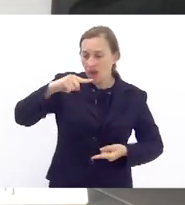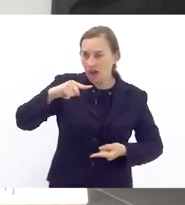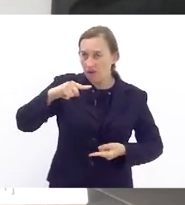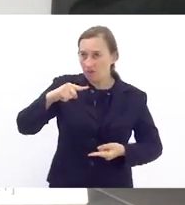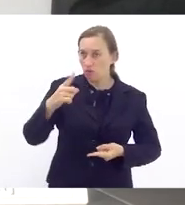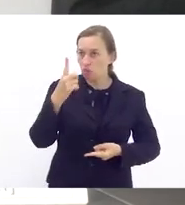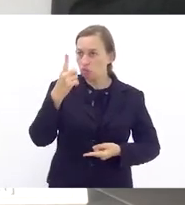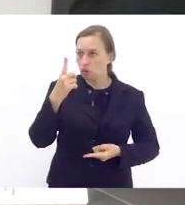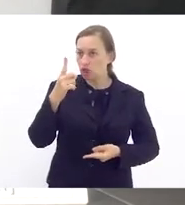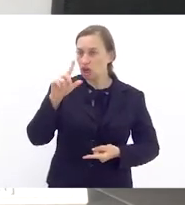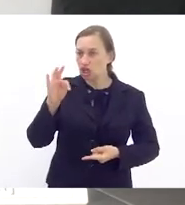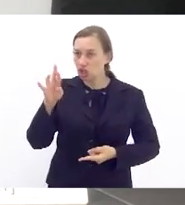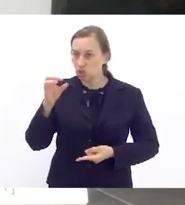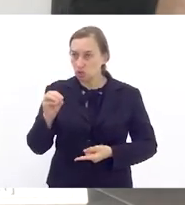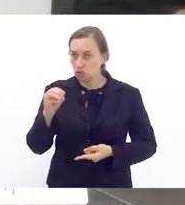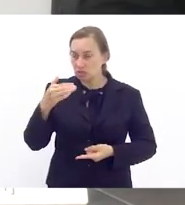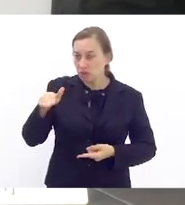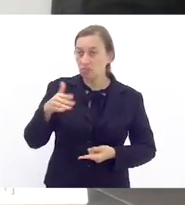1,5 litros.